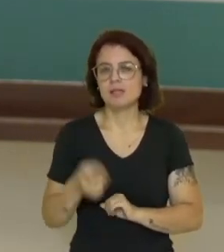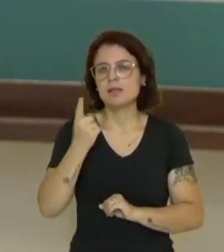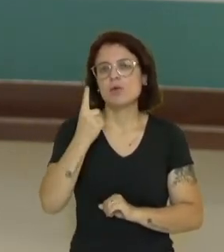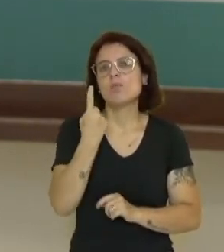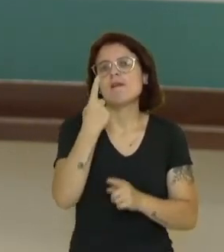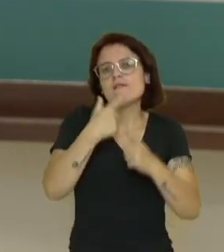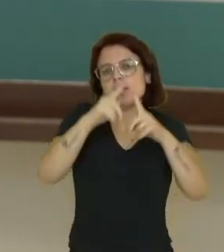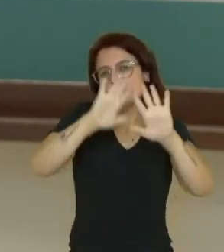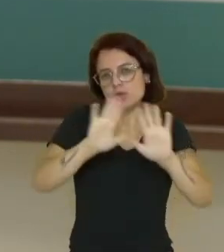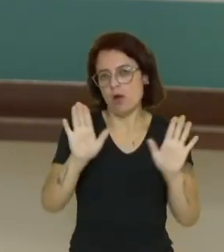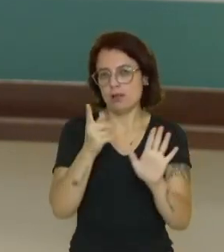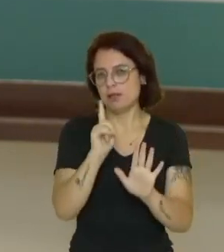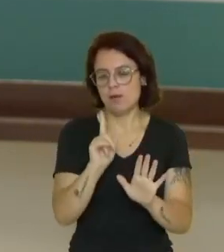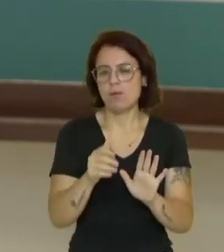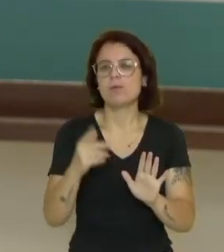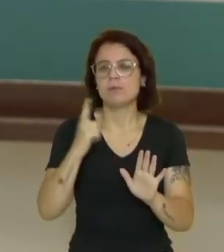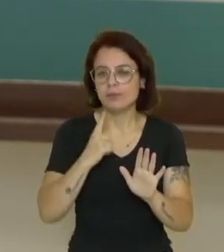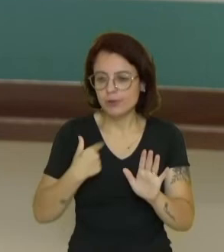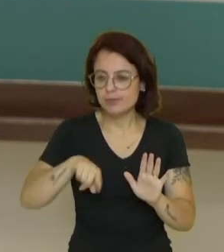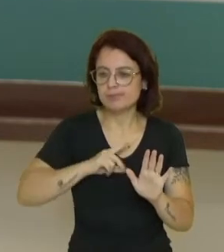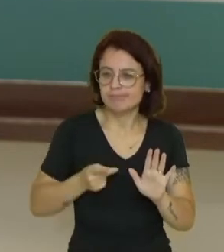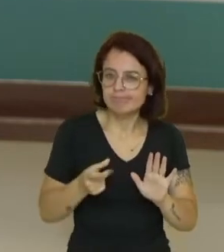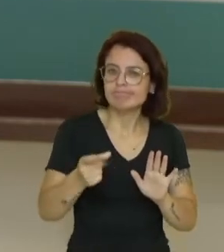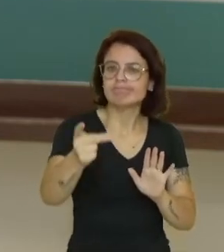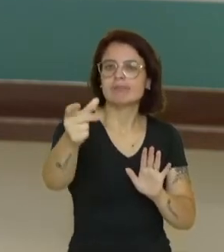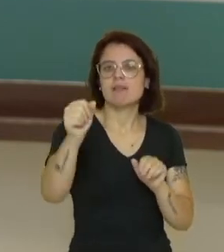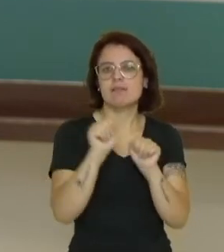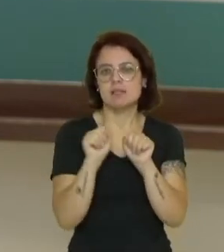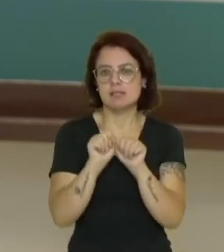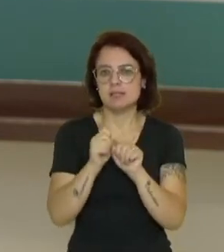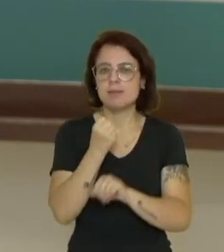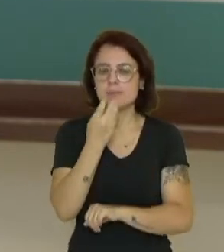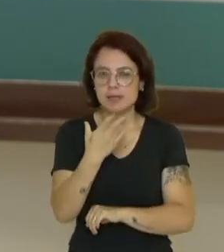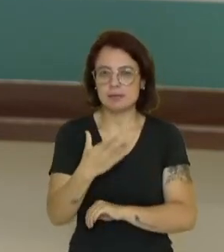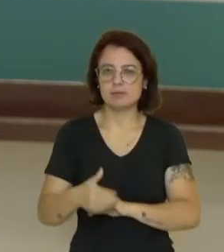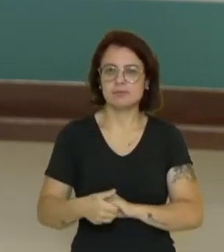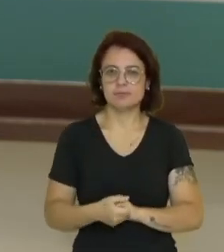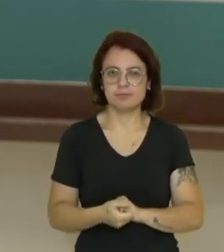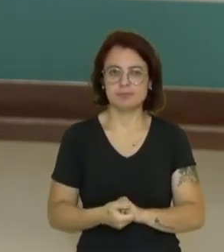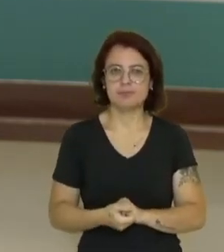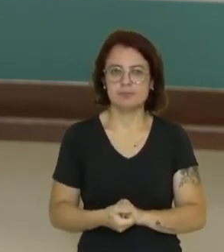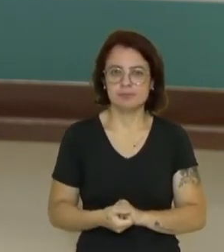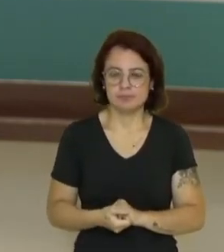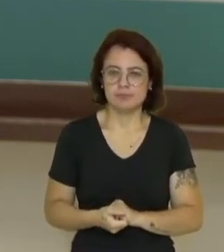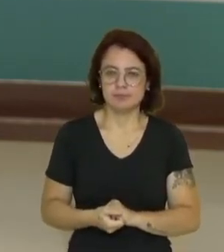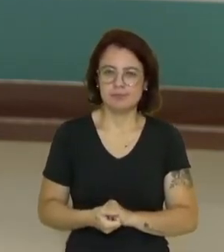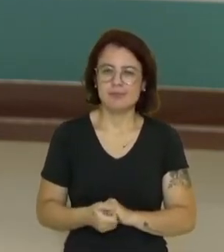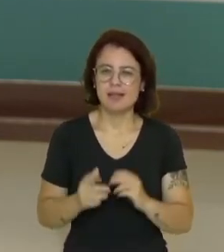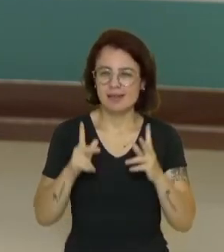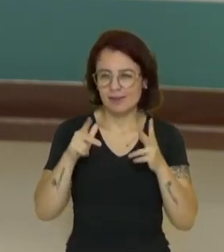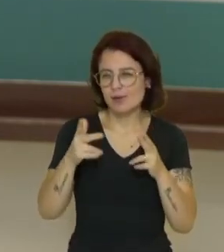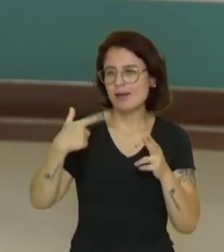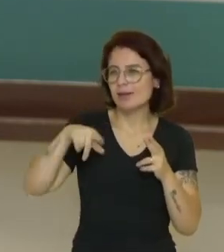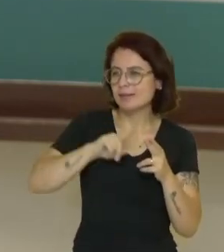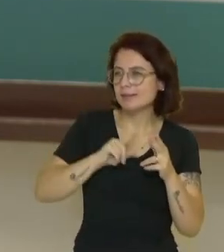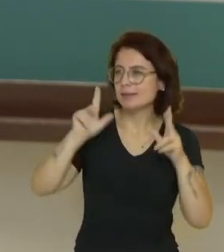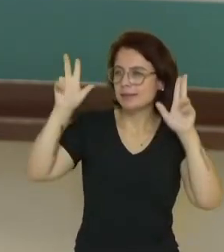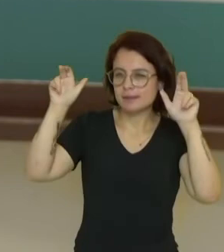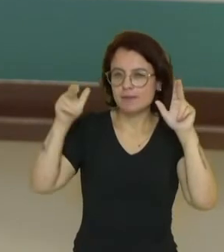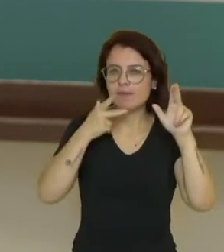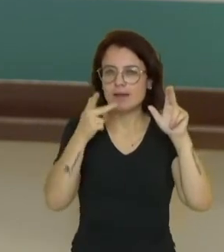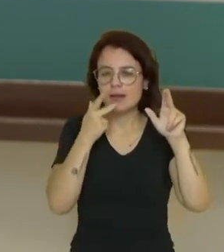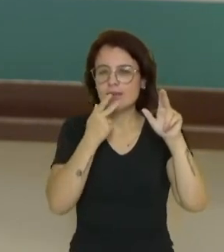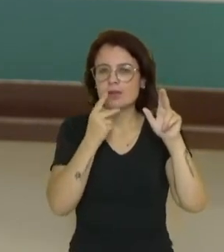de caráter e uma disposição permanente. Sabe aquela coisa do mandorinha só não faz verão, né? Se eu pegar um